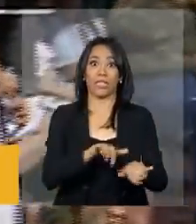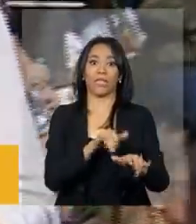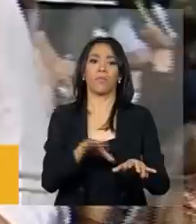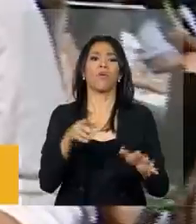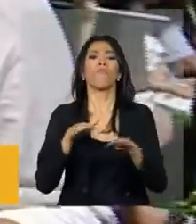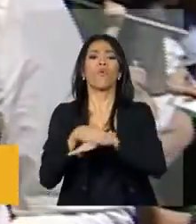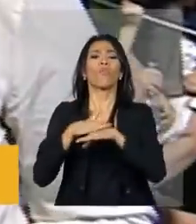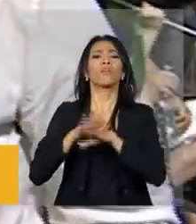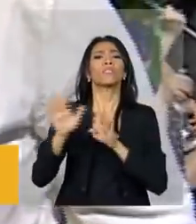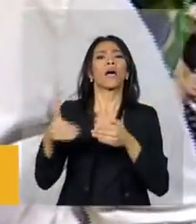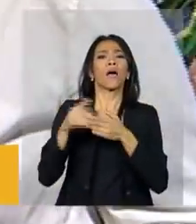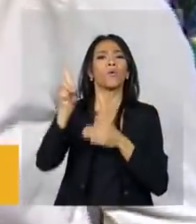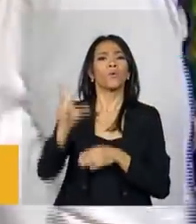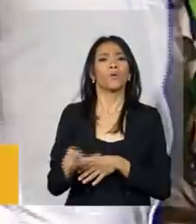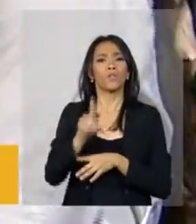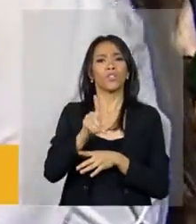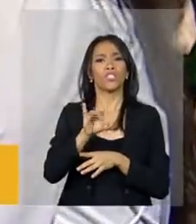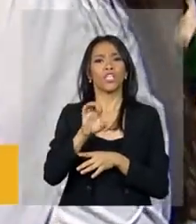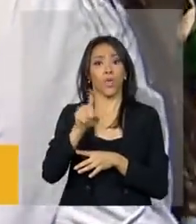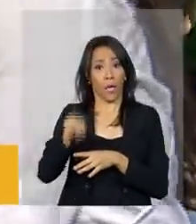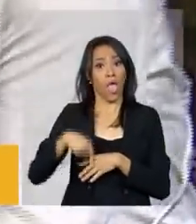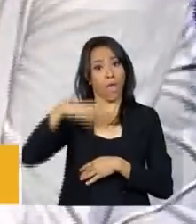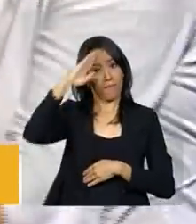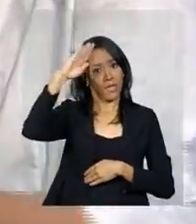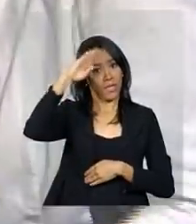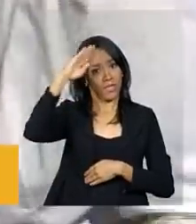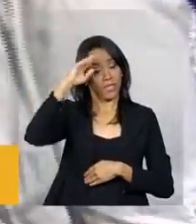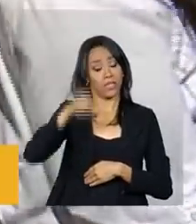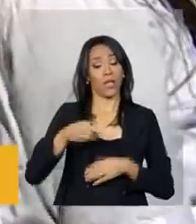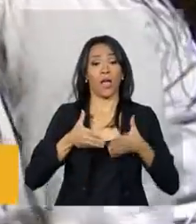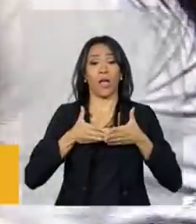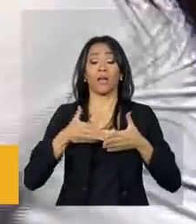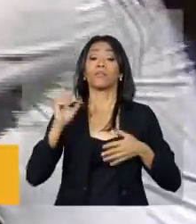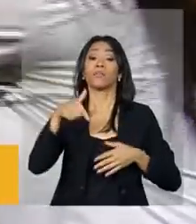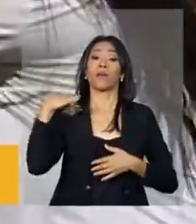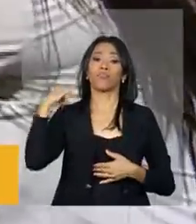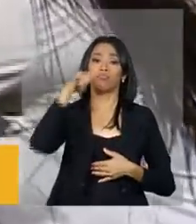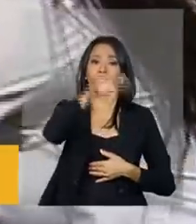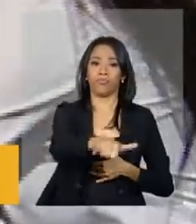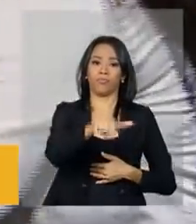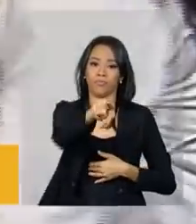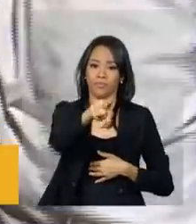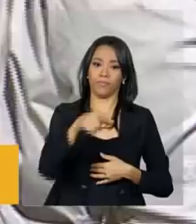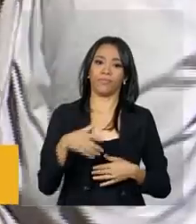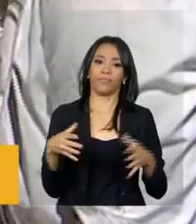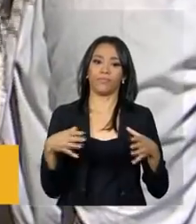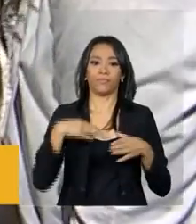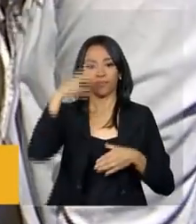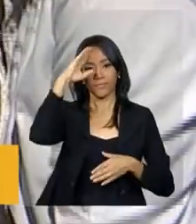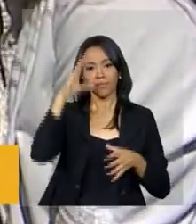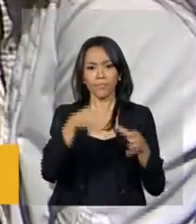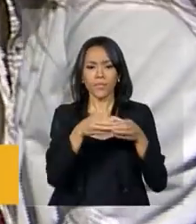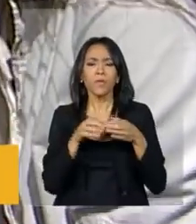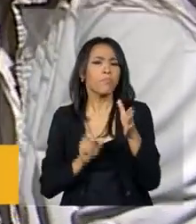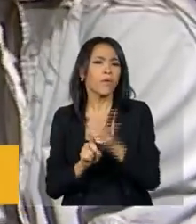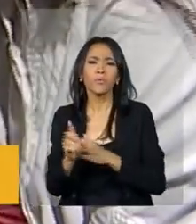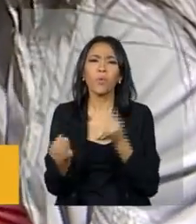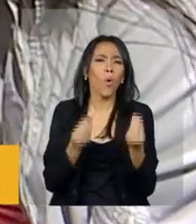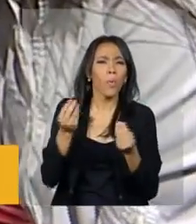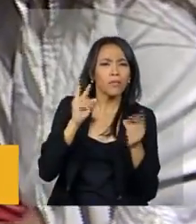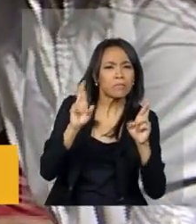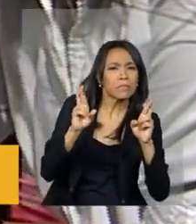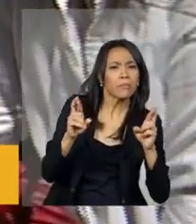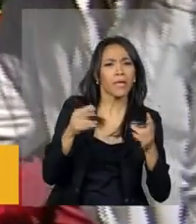Melo, que é militar da Aeronáutica e hoje veio acompanhar os amigos desfilarem. Diego, licença. Diego, qual a expectativa aí para o